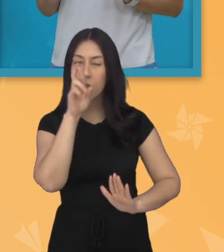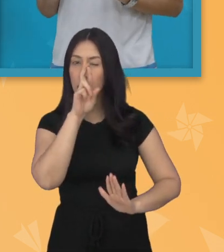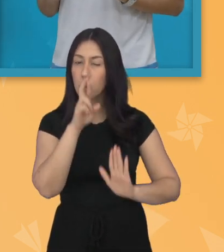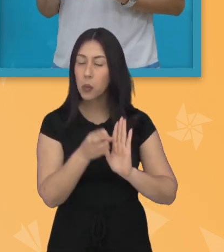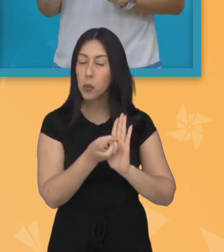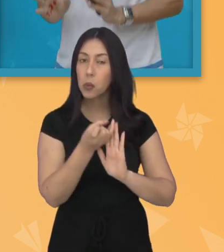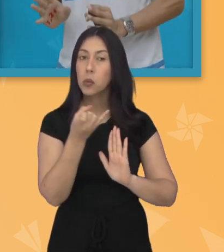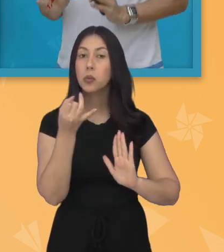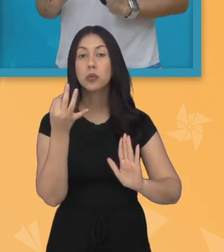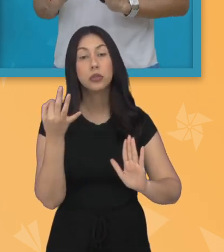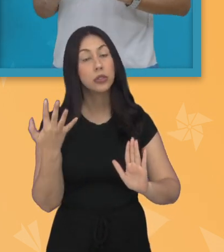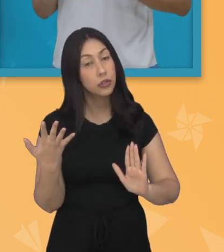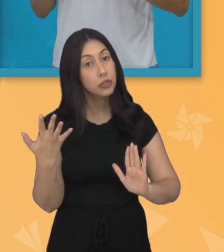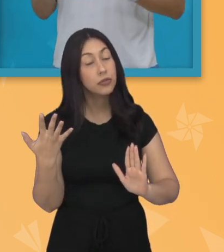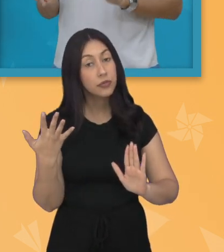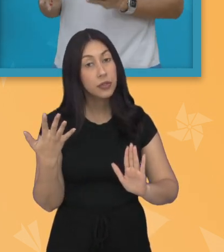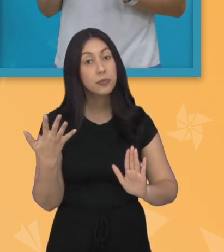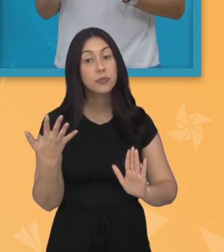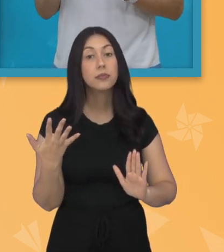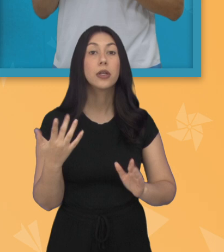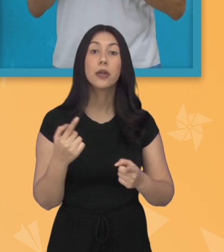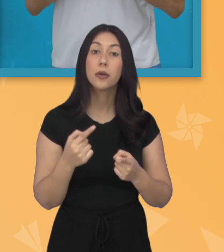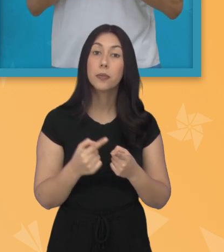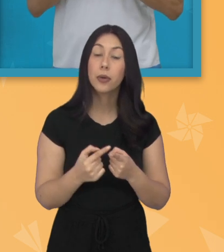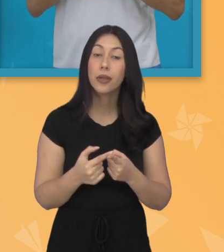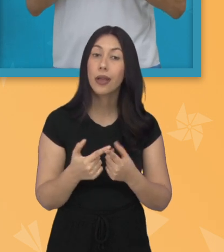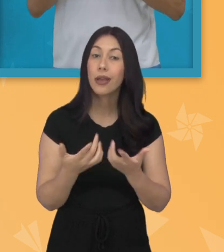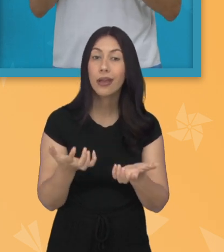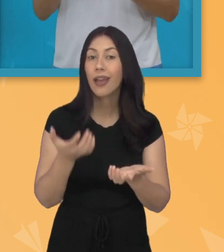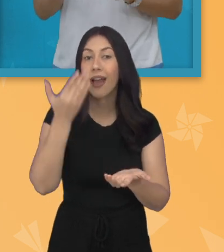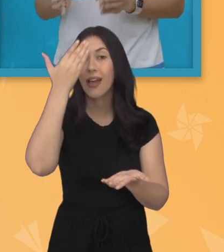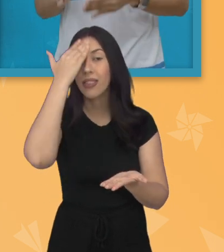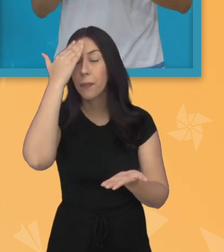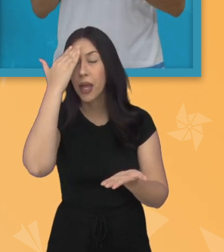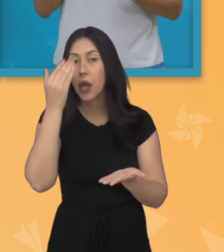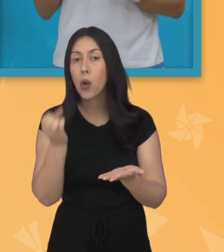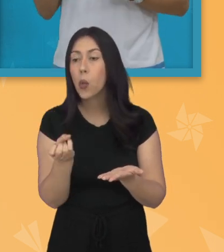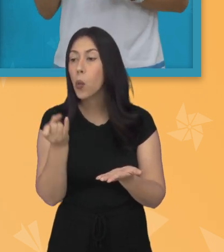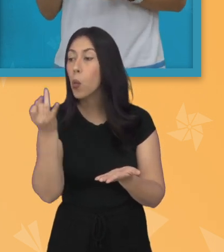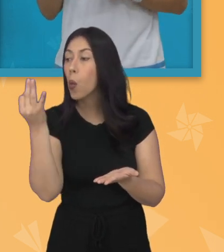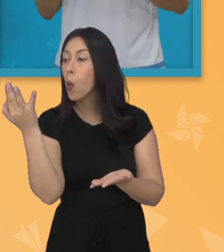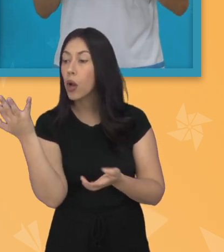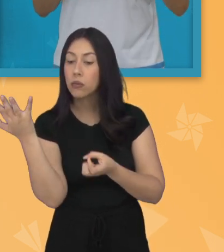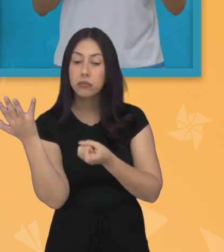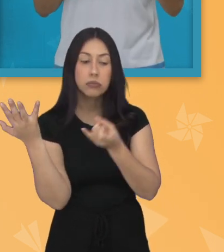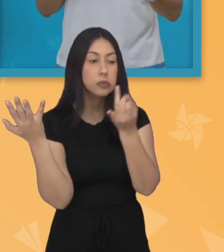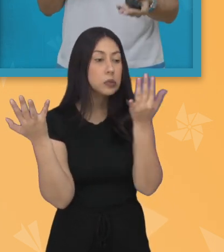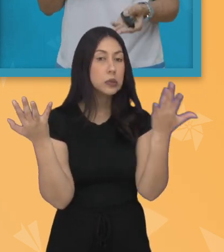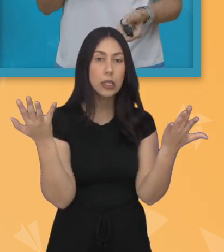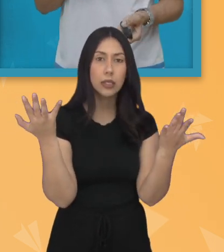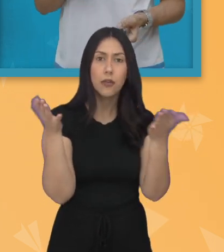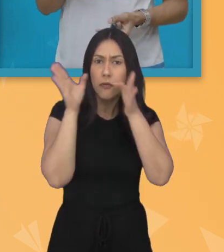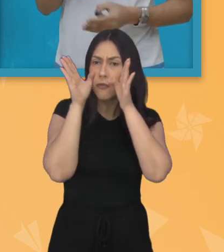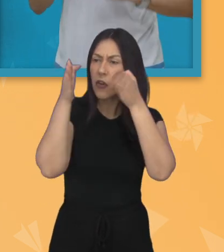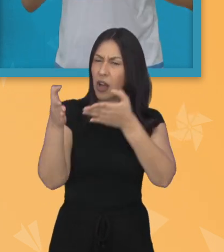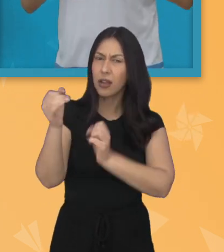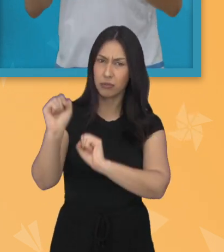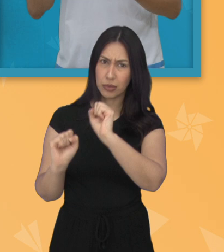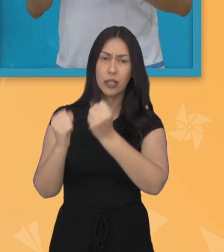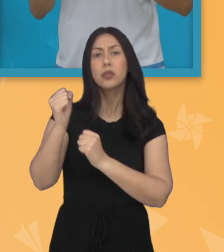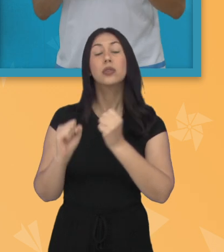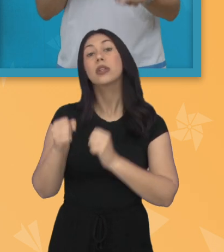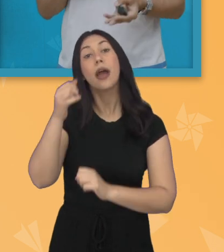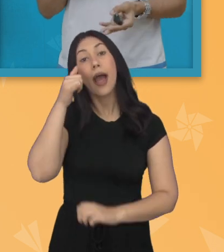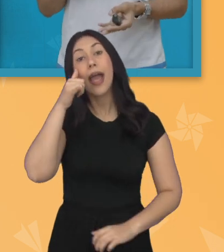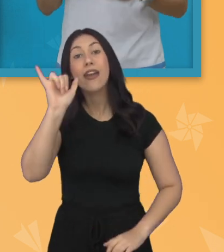aqui analisando, né? Uma ciência quantitativa, porque a gente quer calcular o que? As quantidades. Para evitar, principalmente pensando na indústria, por exemplo,